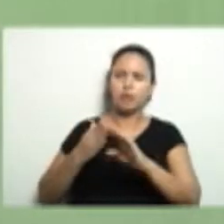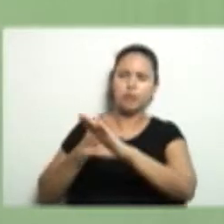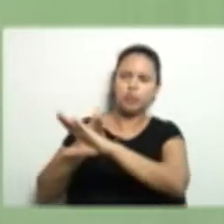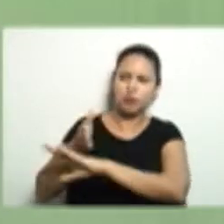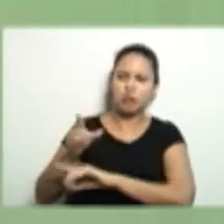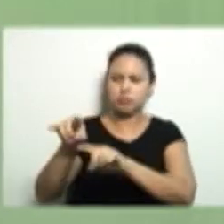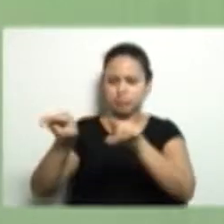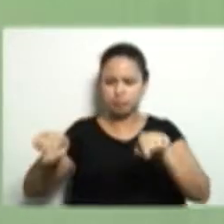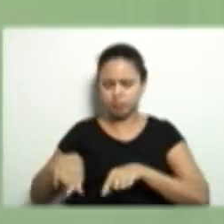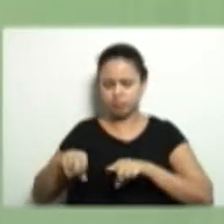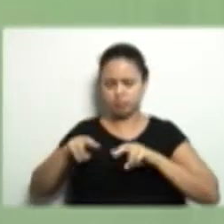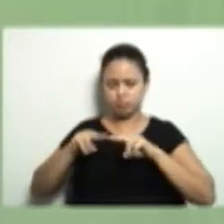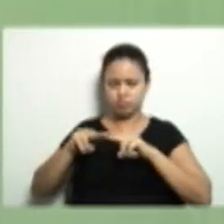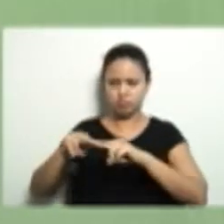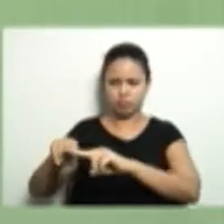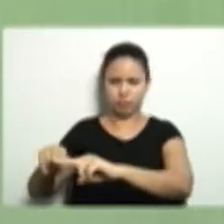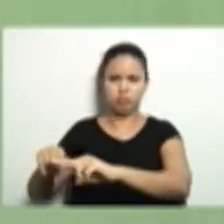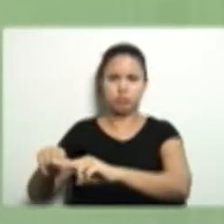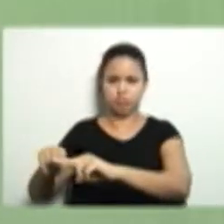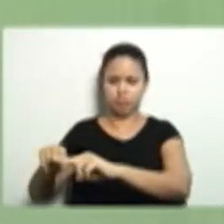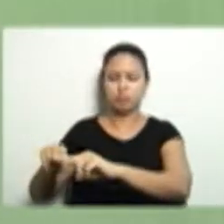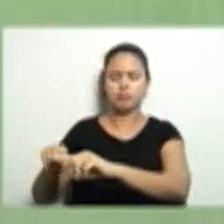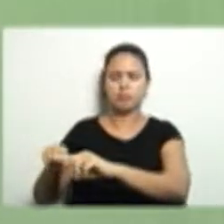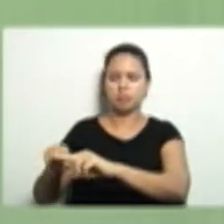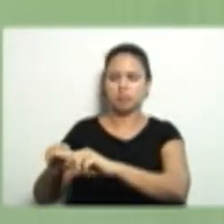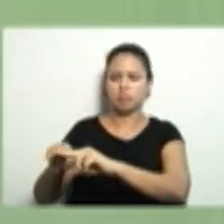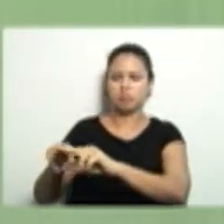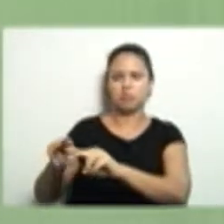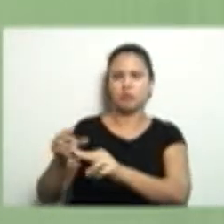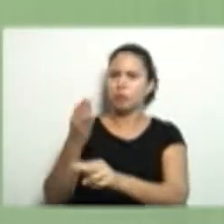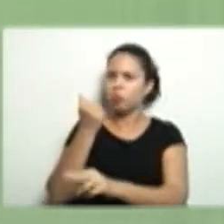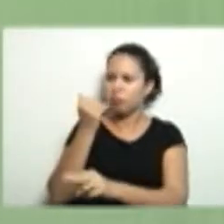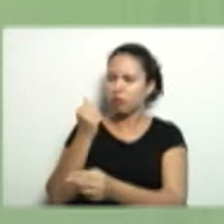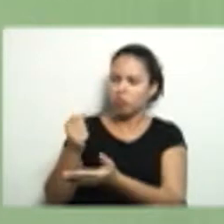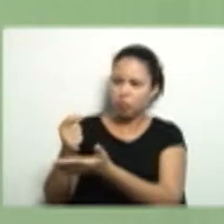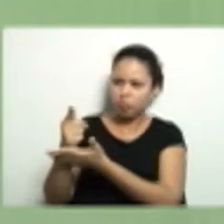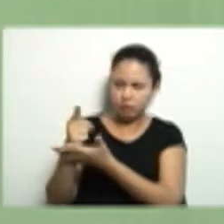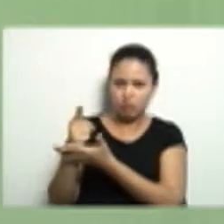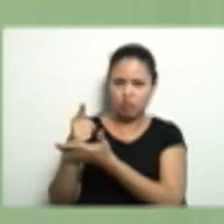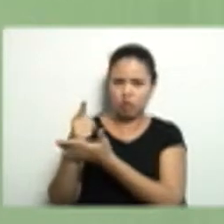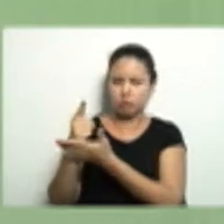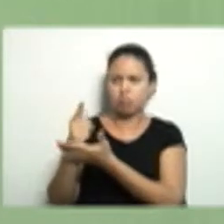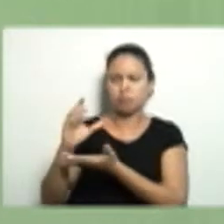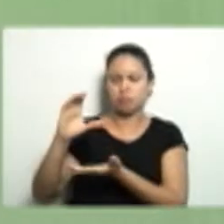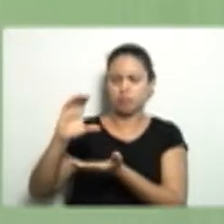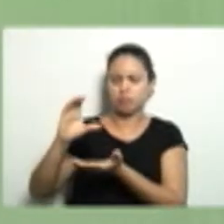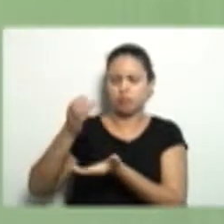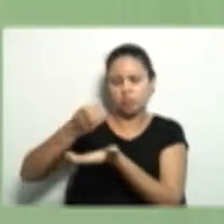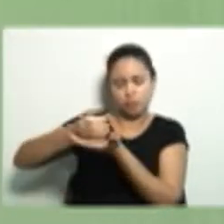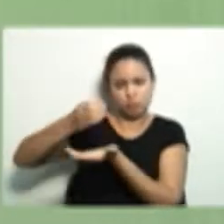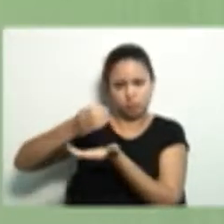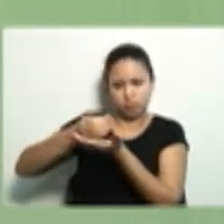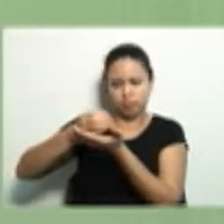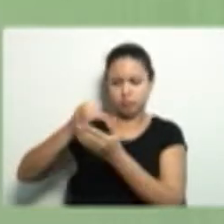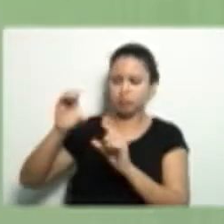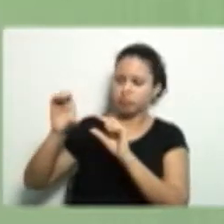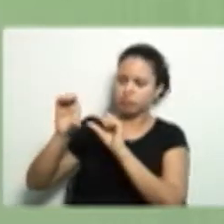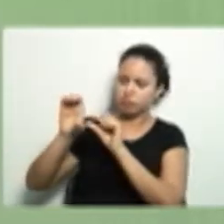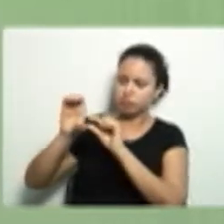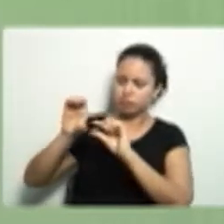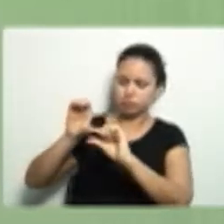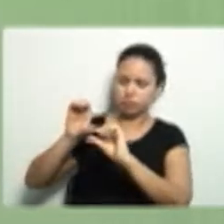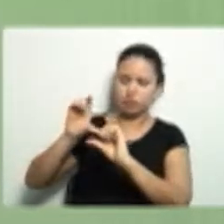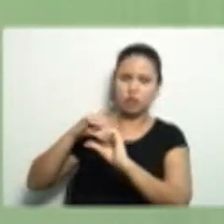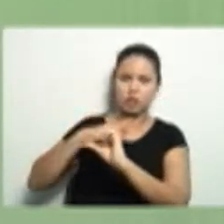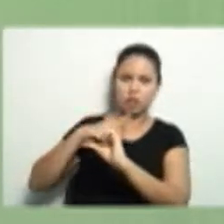produtos, vai estar escrito ali, o lote, vai estar escrito lote, número, aí especifica o número do lote. Por